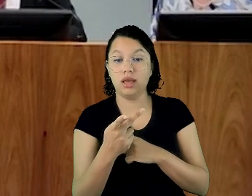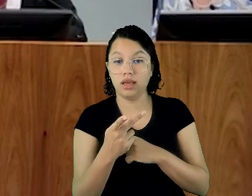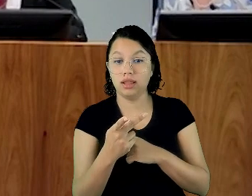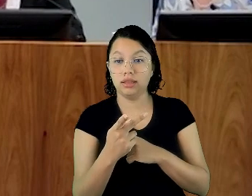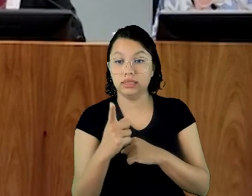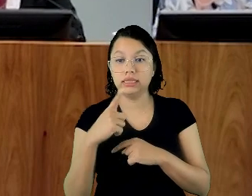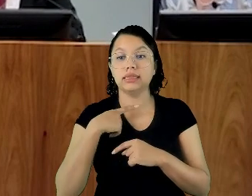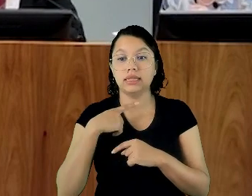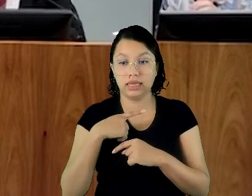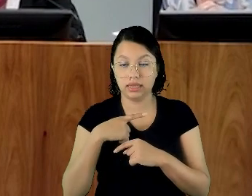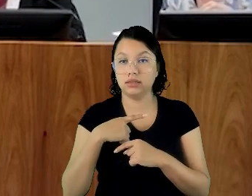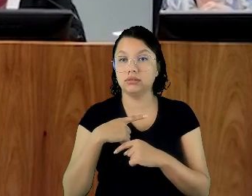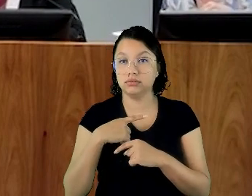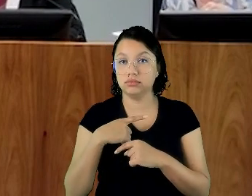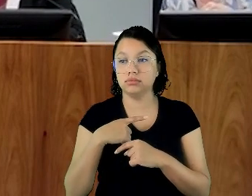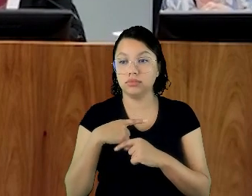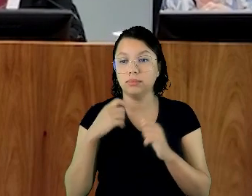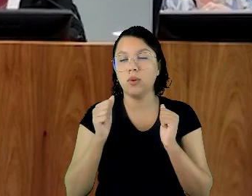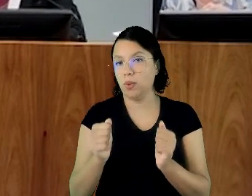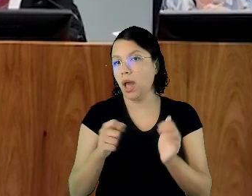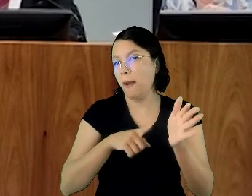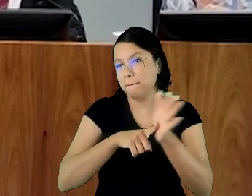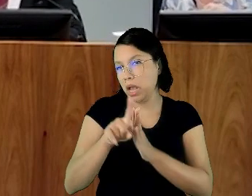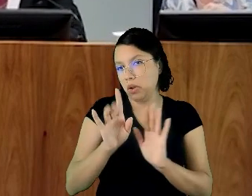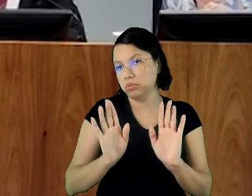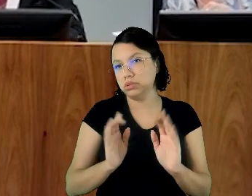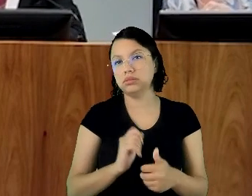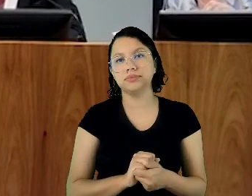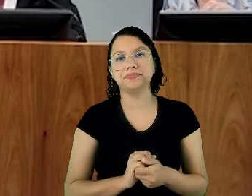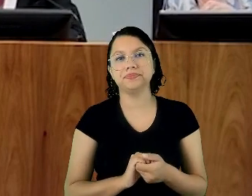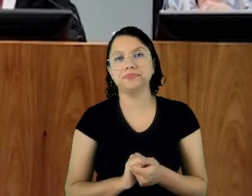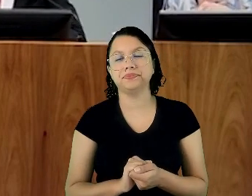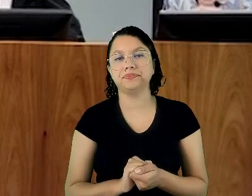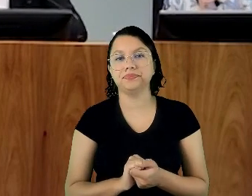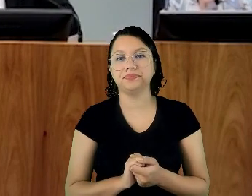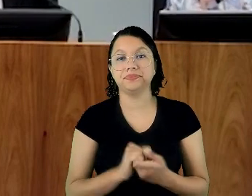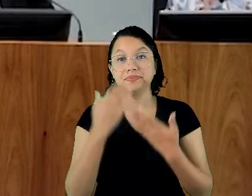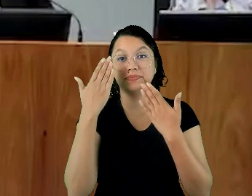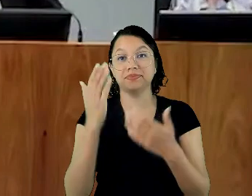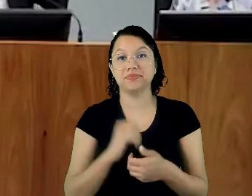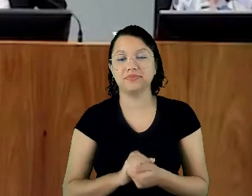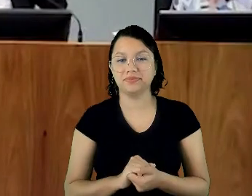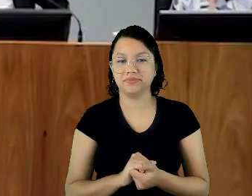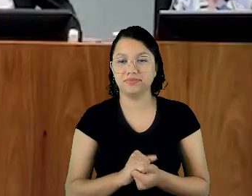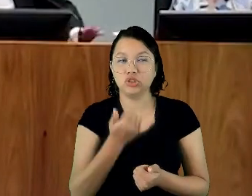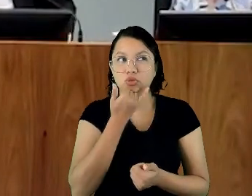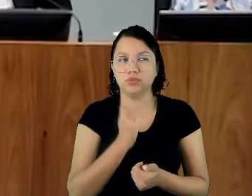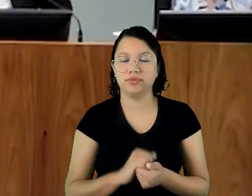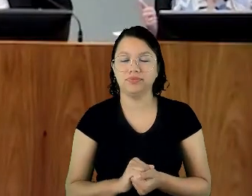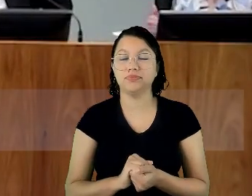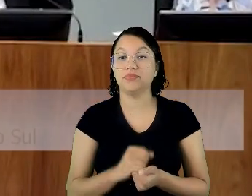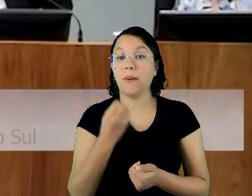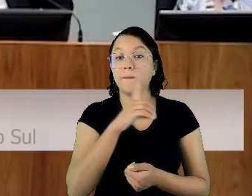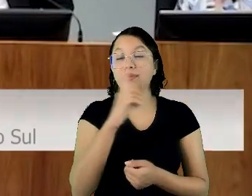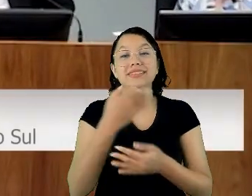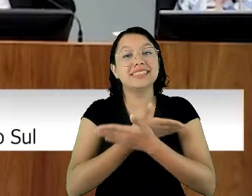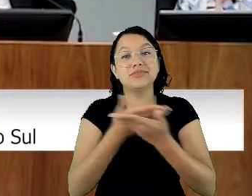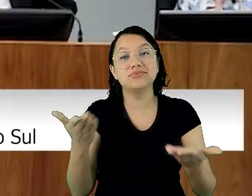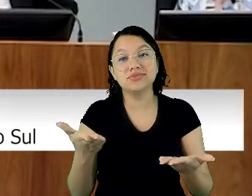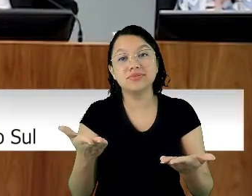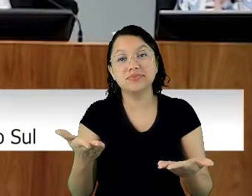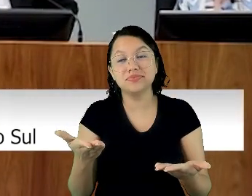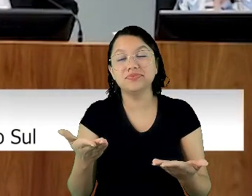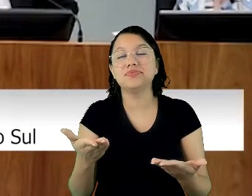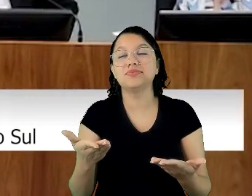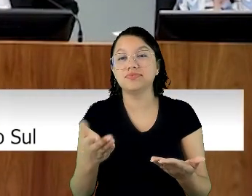para alguma pergunta aqui. Muito obrigado. Desculpe. Bom dia, então, a todas as pessoas que prestigiam esse evento.